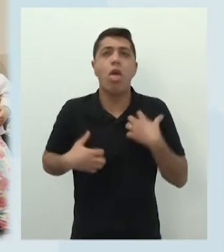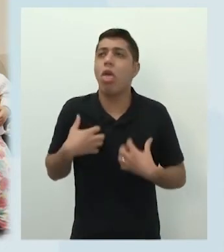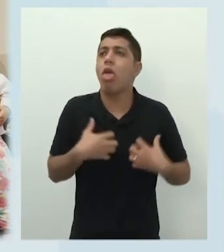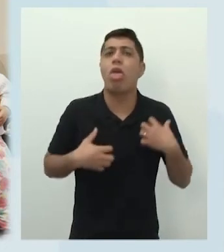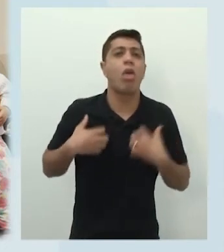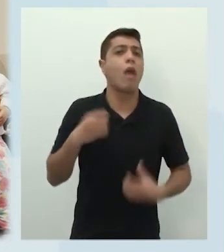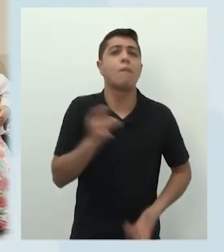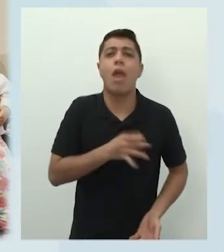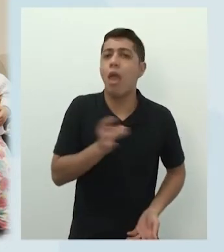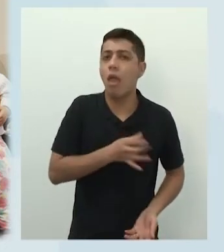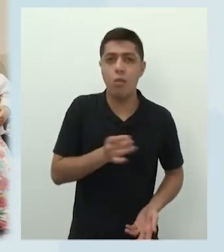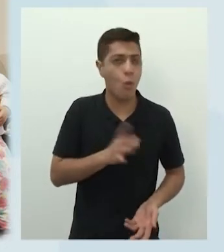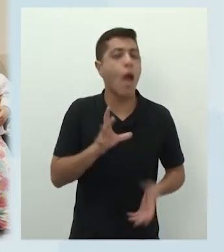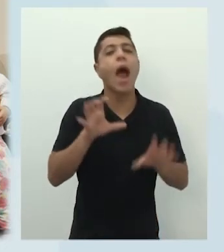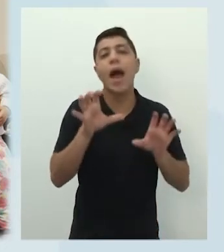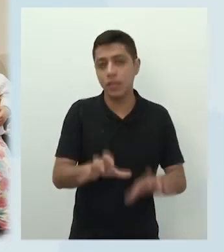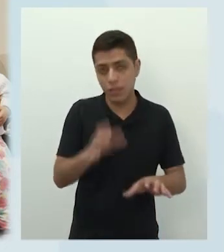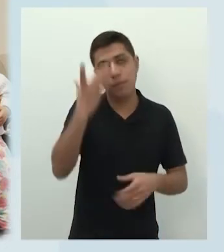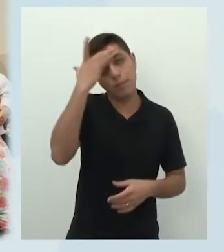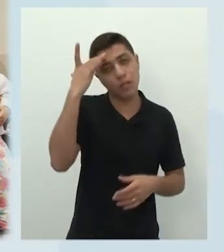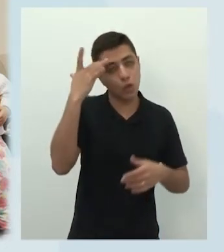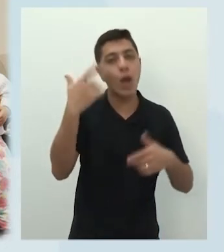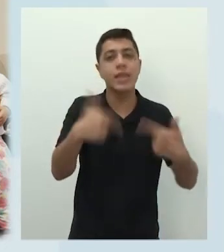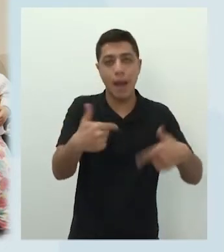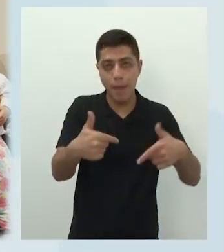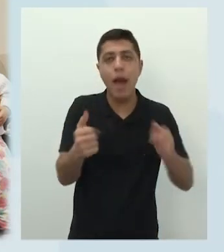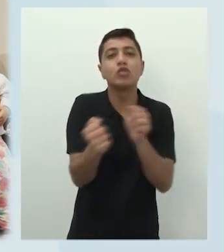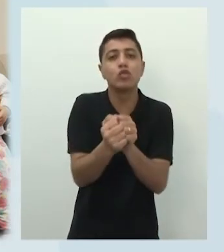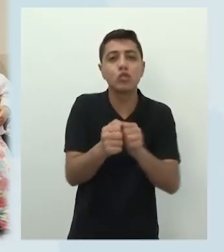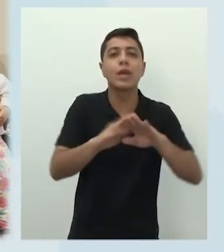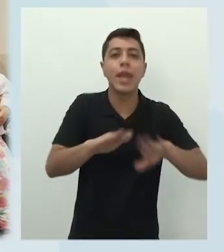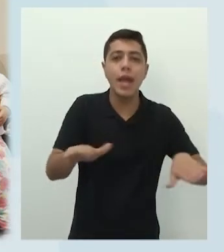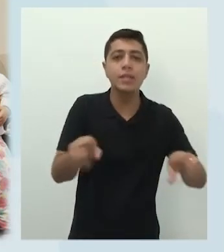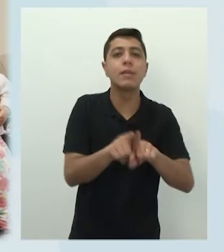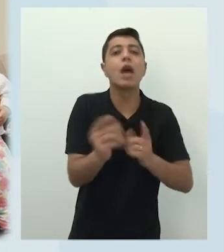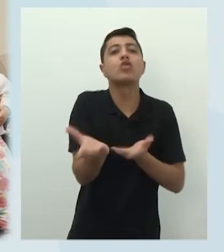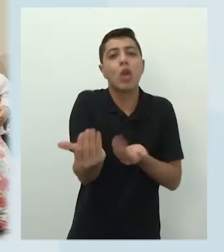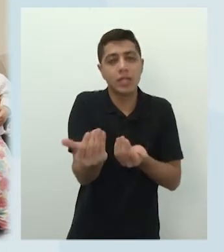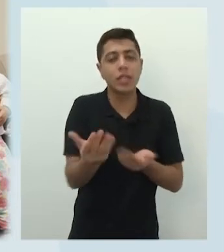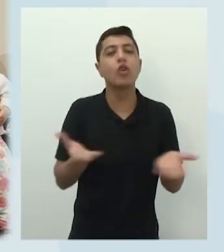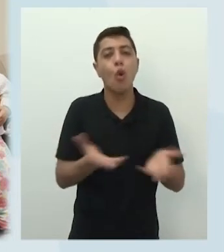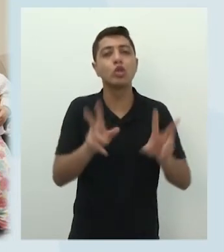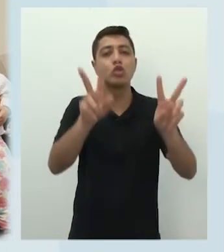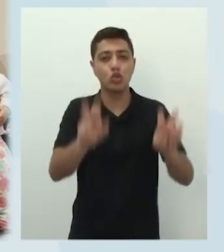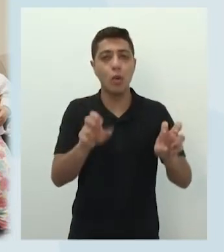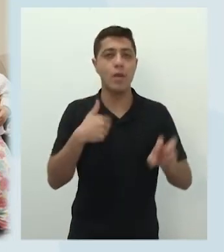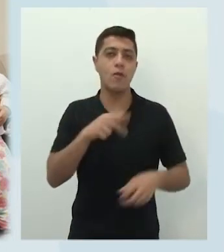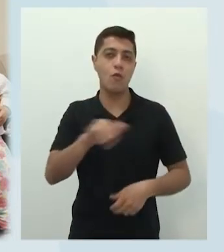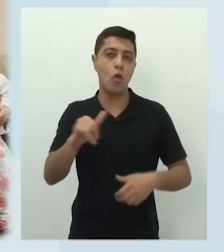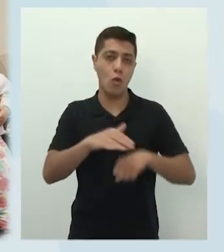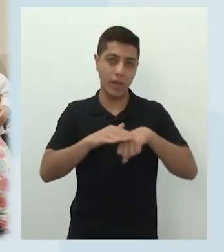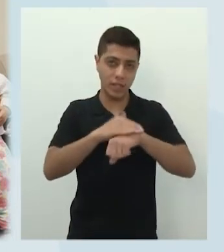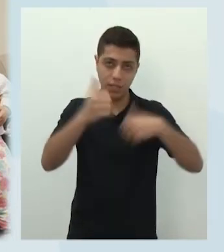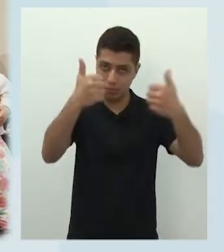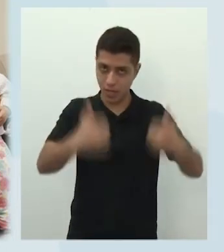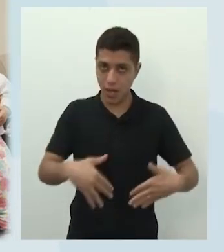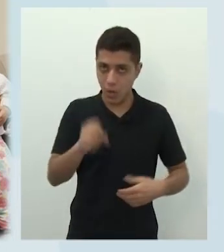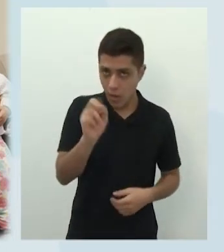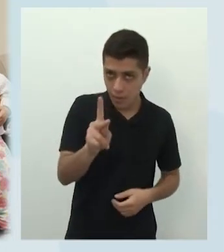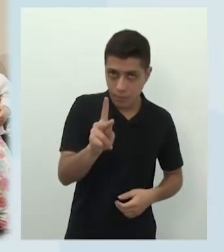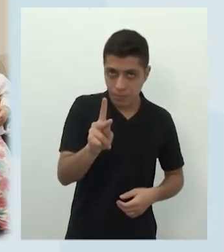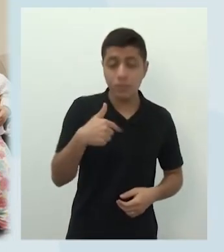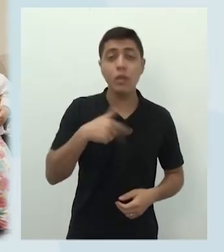que trabalha com as crianças e com os adolescentes. Eu vou me permitir discutir durante essa aula com vocês aspectos de adolescência, já que eu